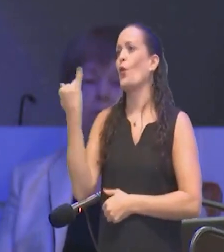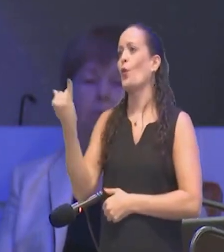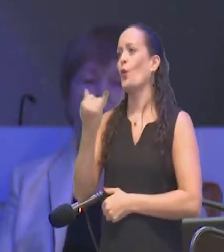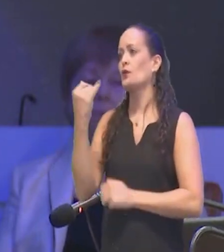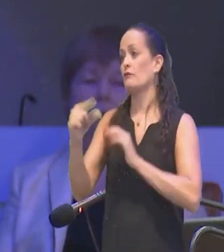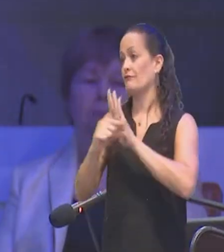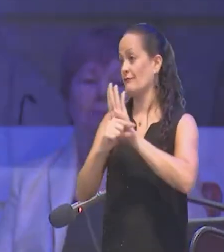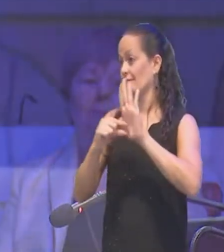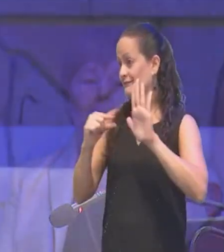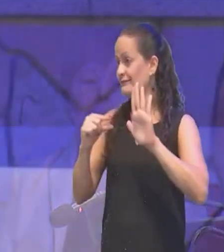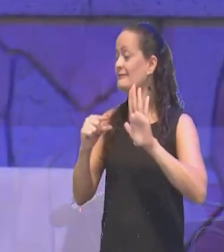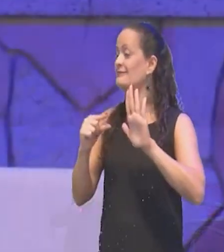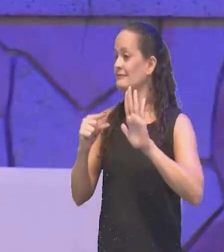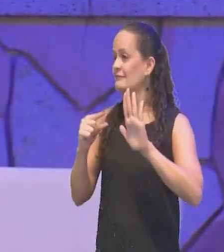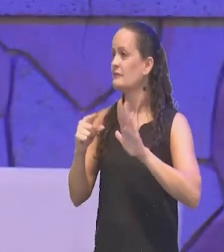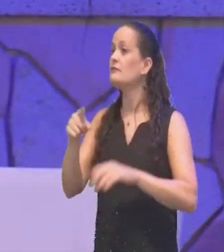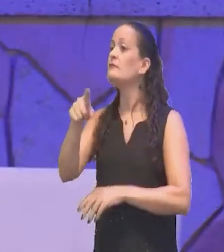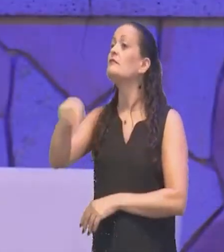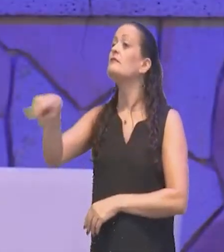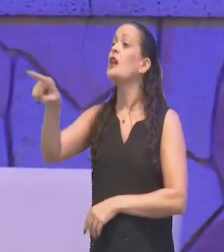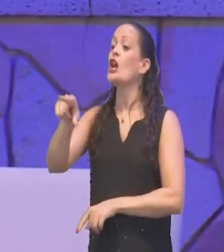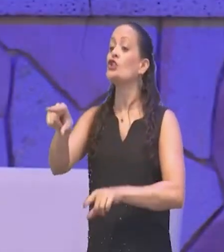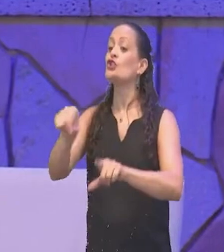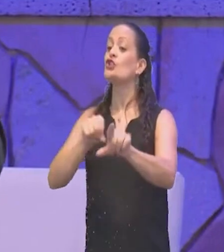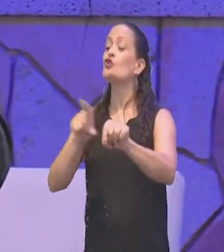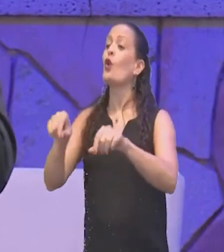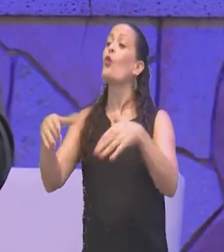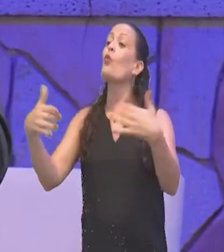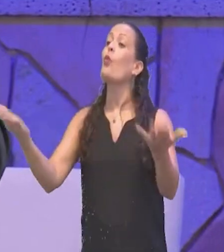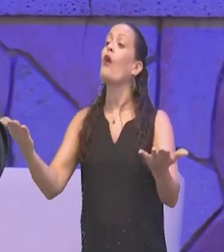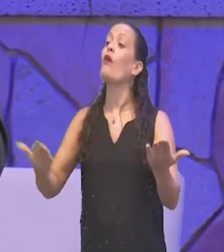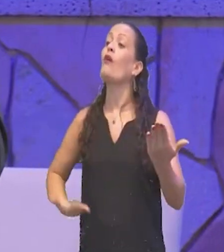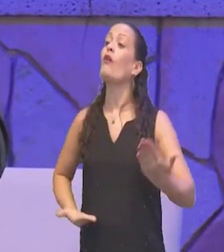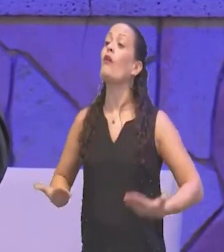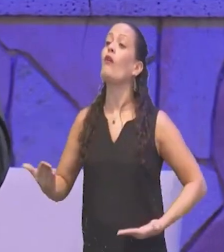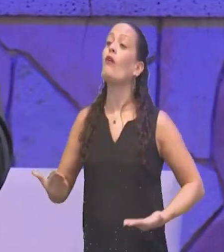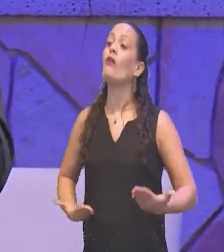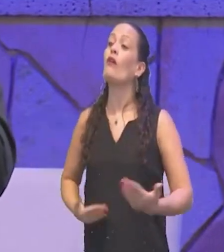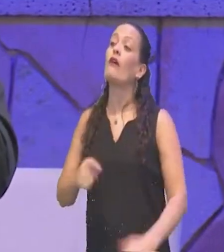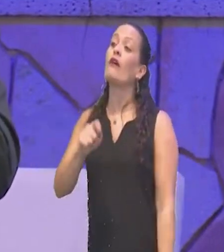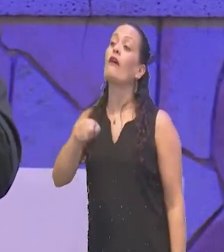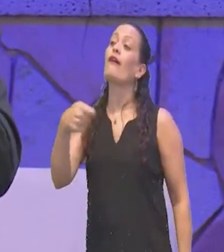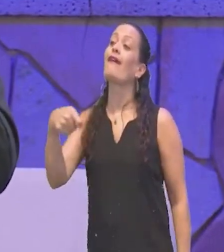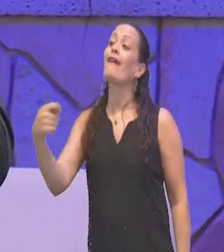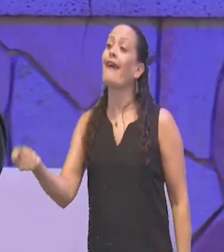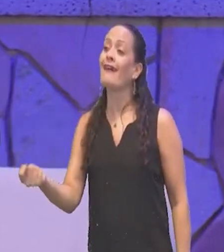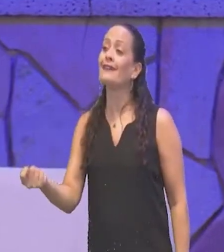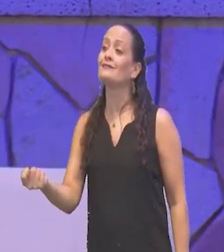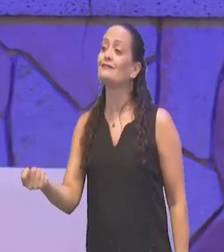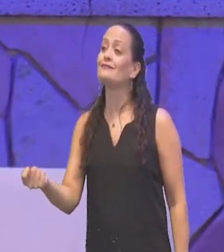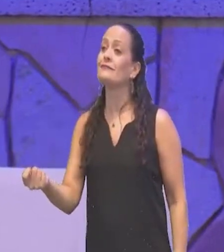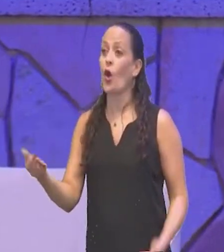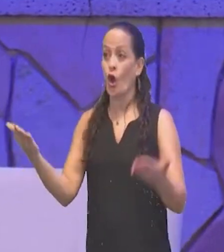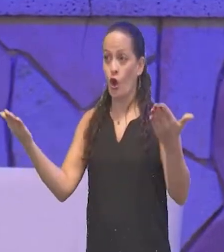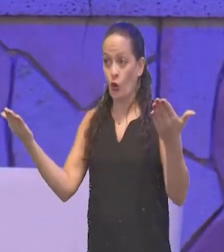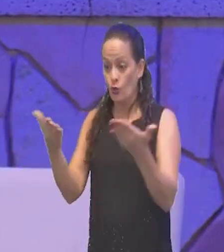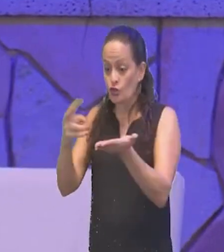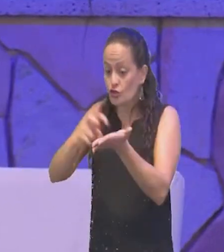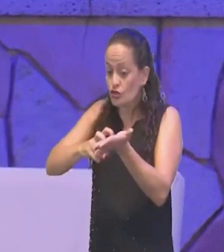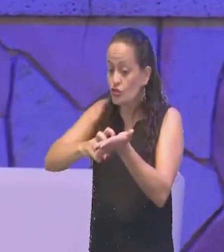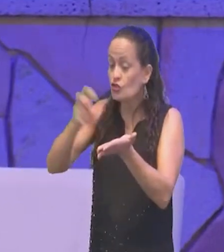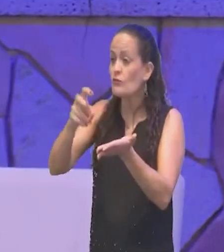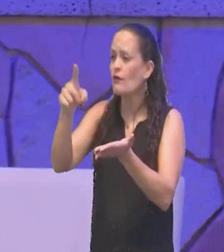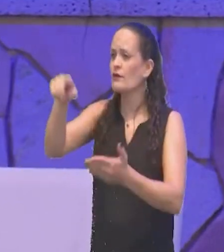hoje. Escolhei hoje a quem sirvais. Nós precisamos hoje, queridos, nesta manhã, esta é uma manhã